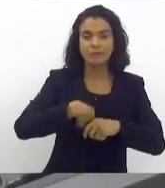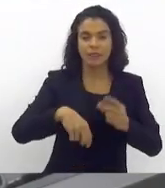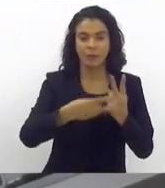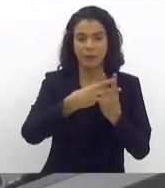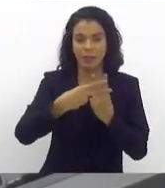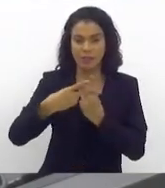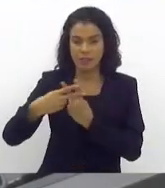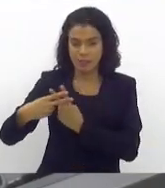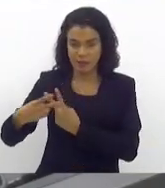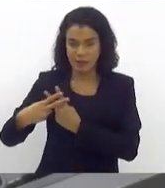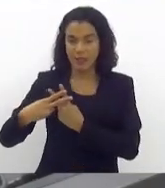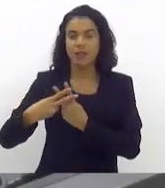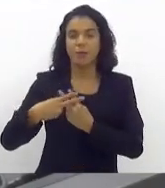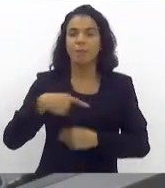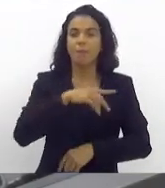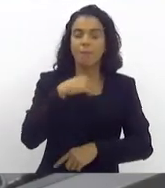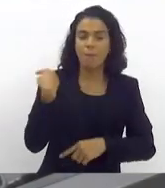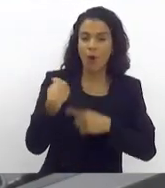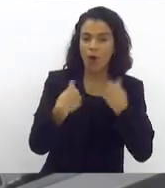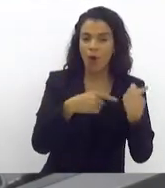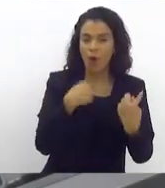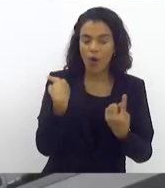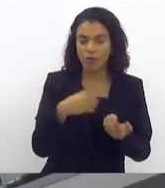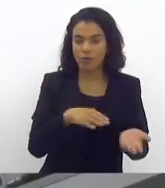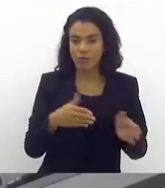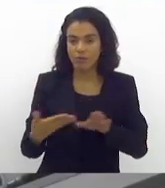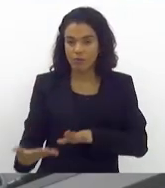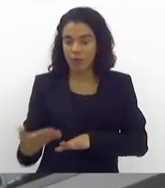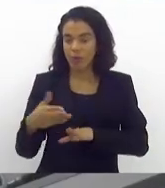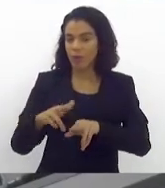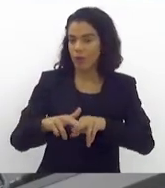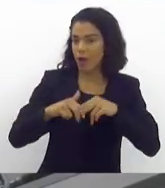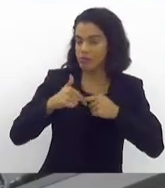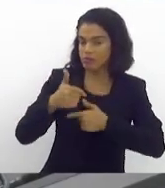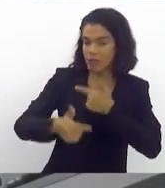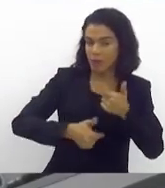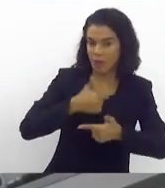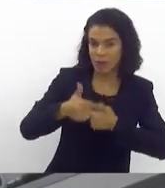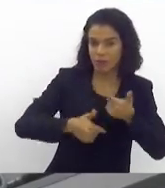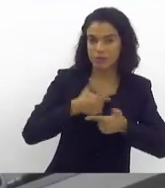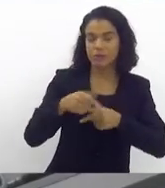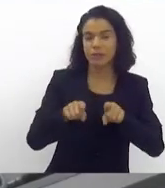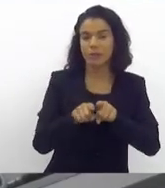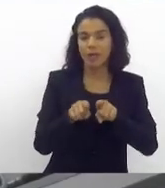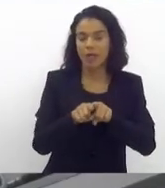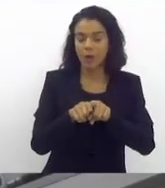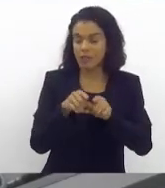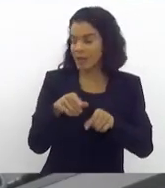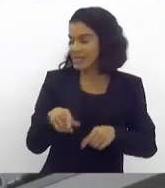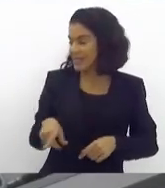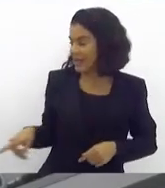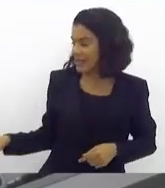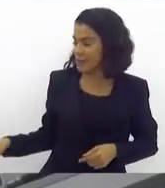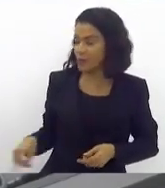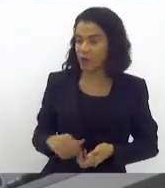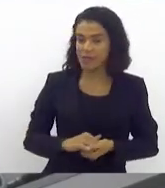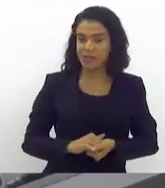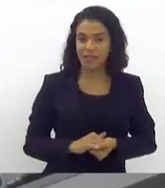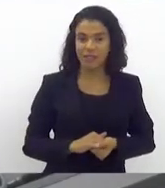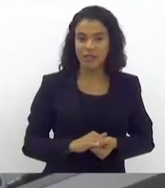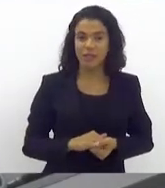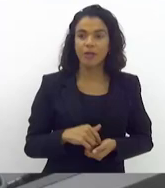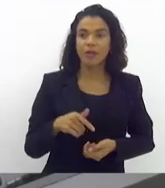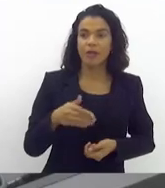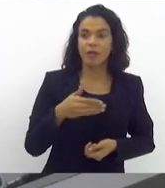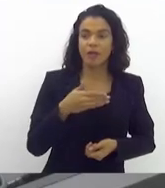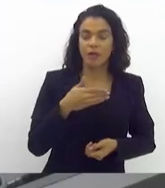agentes socioeducativos mortos ou incapacitados em razão do serviço e da outras providências. O parecer é pela